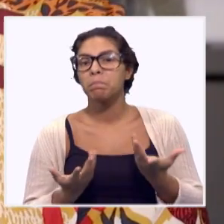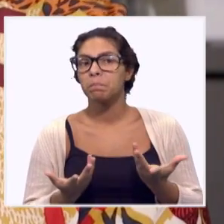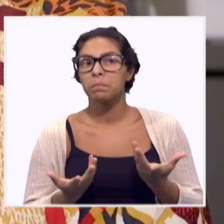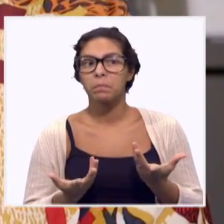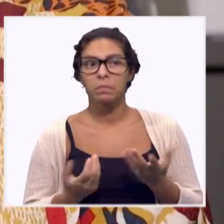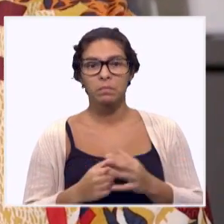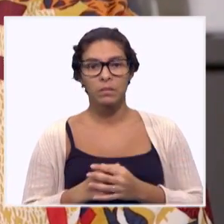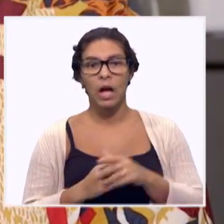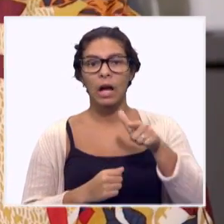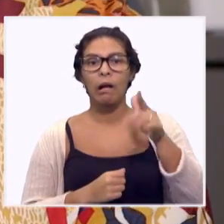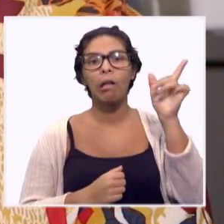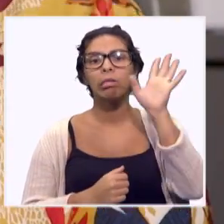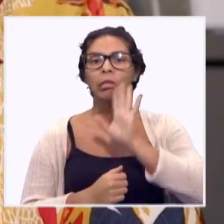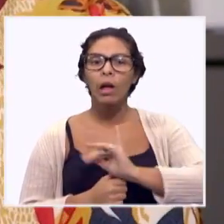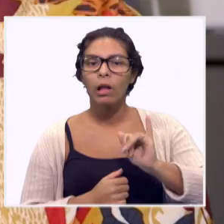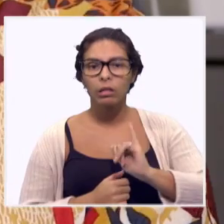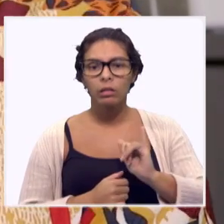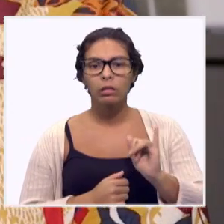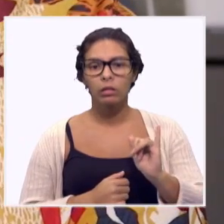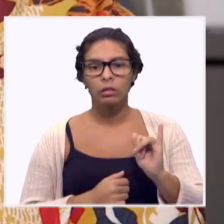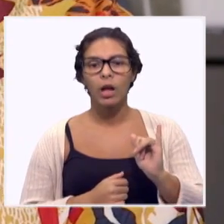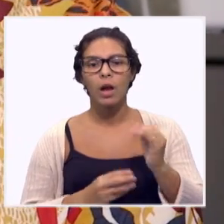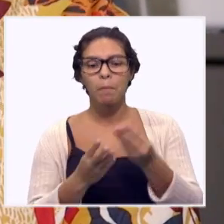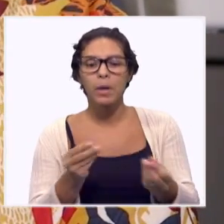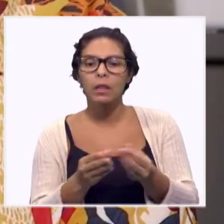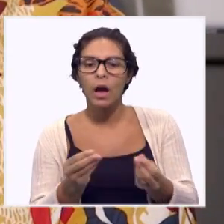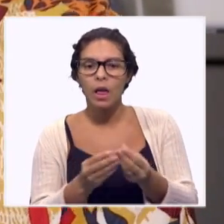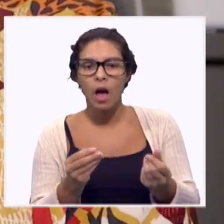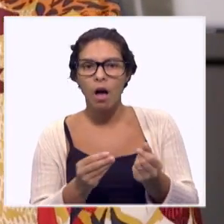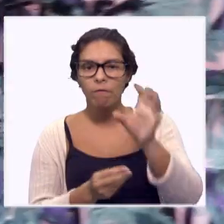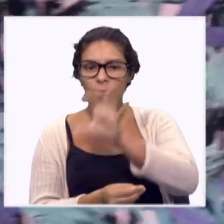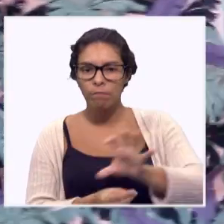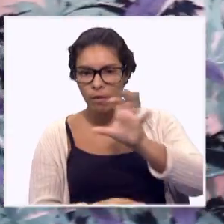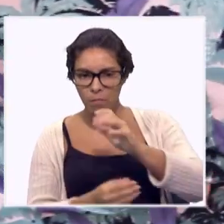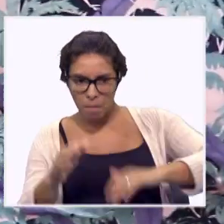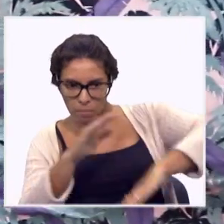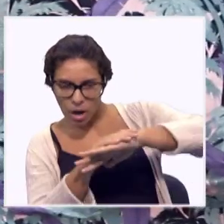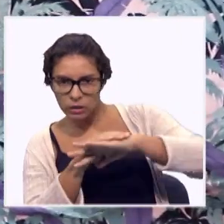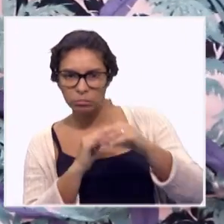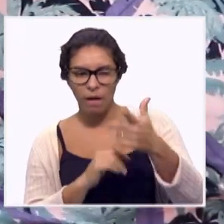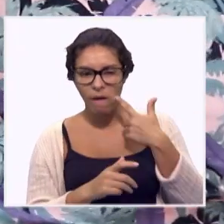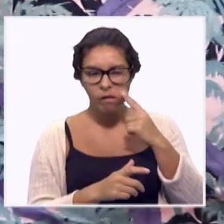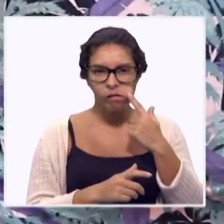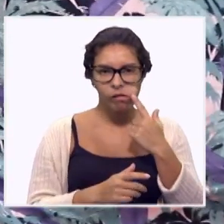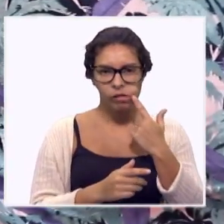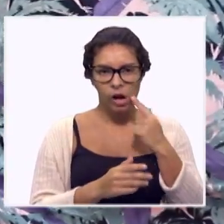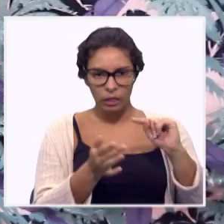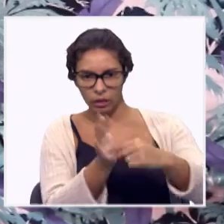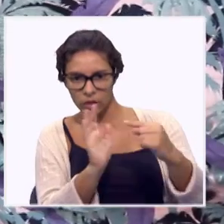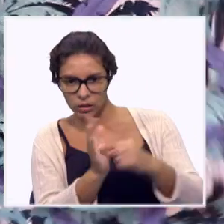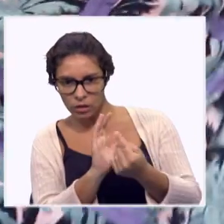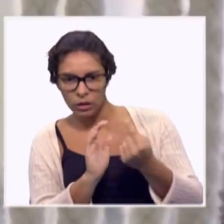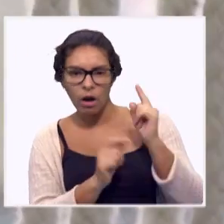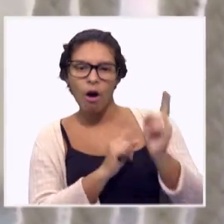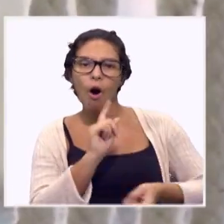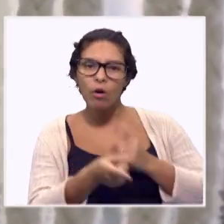Eu acho que é testar os limites dos materiais. E aquilo que eu quero continuar a